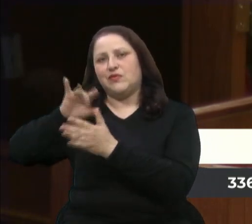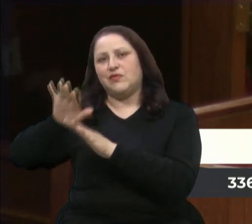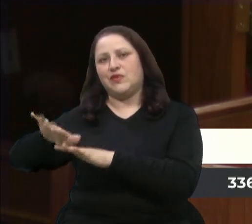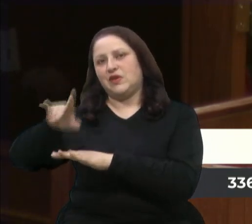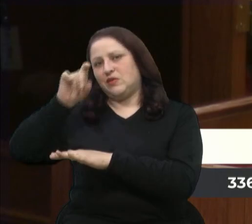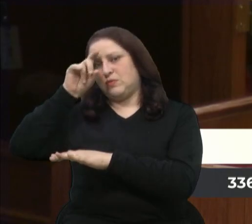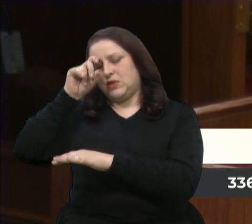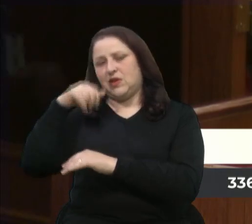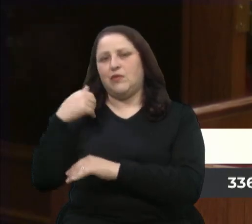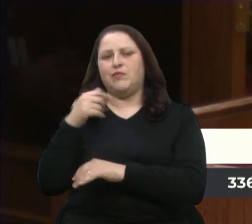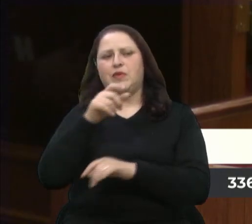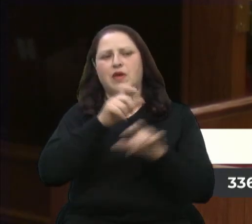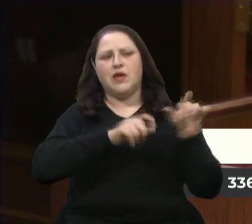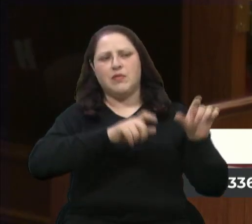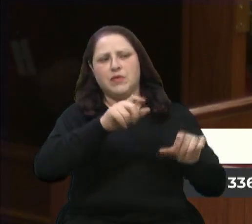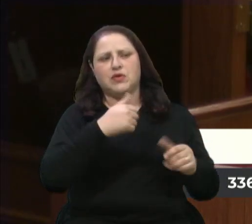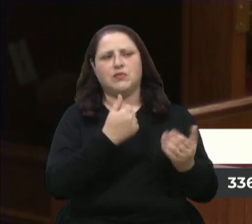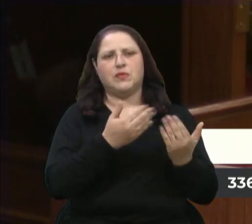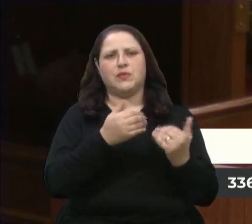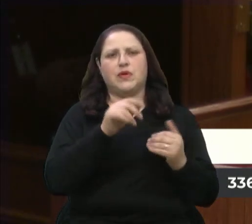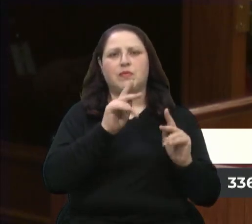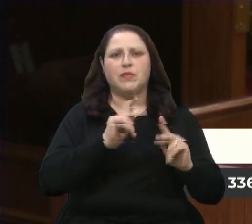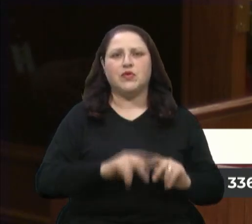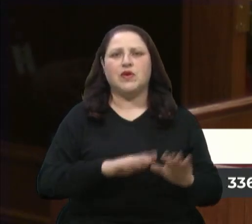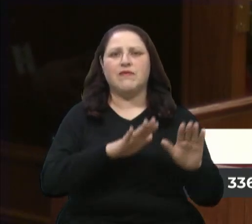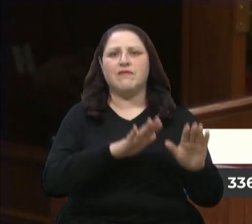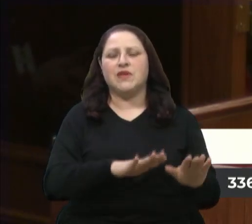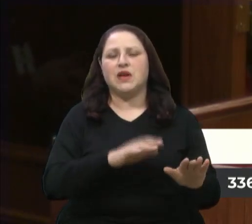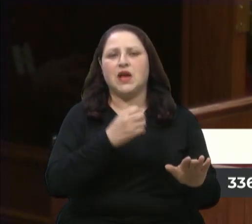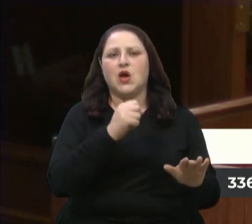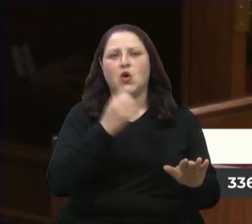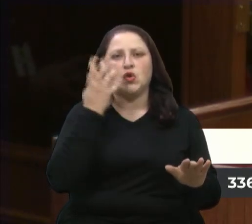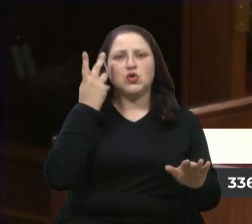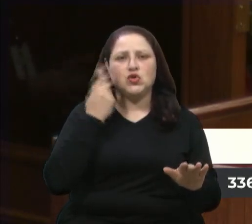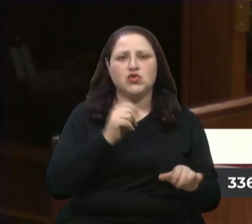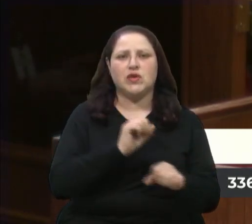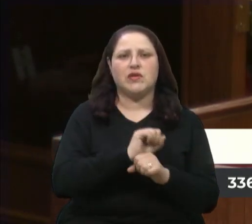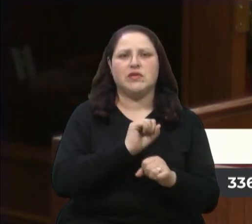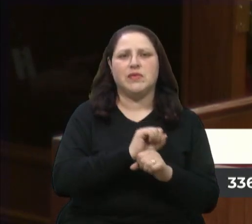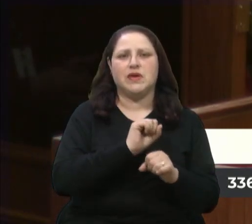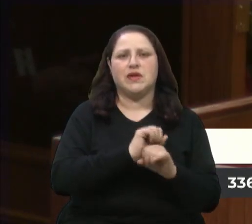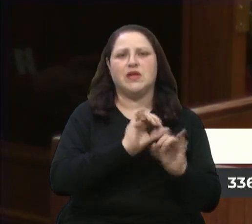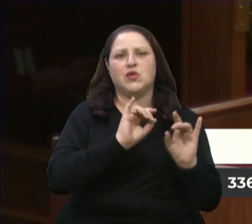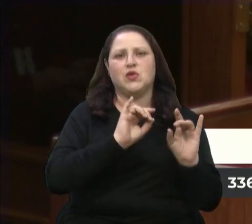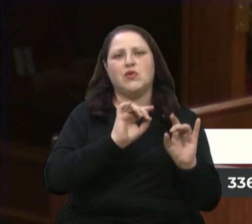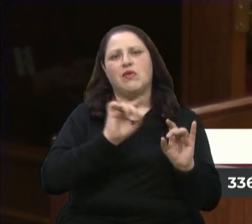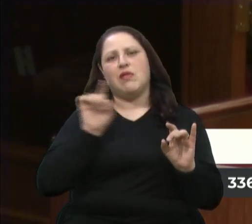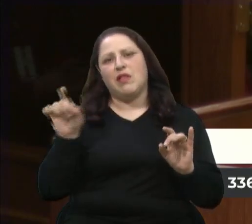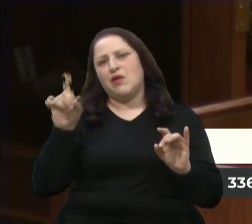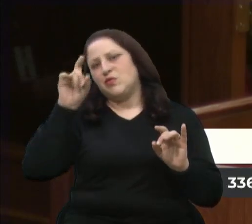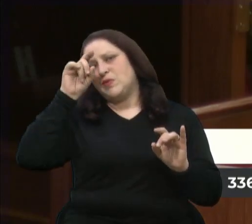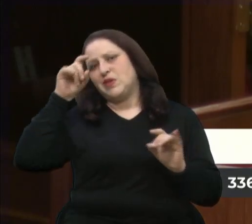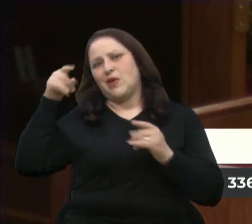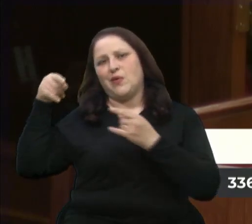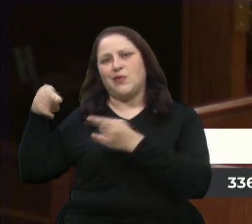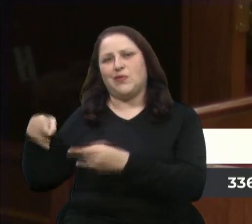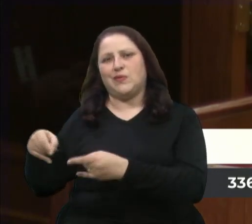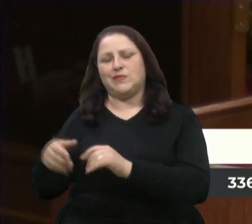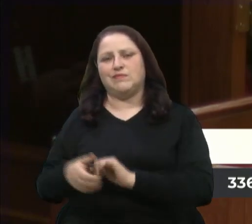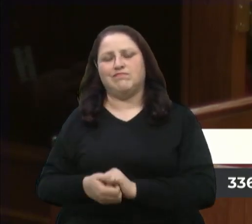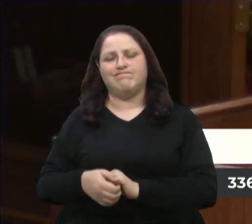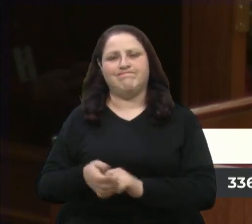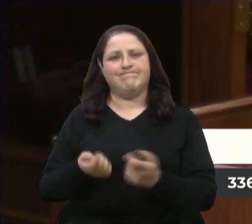gente conversando, 8 dias que estão ali na UPA, esperando um leito. E me